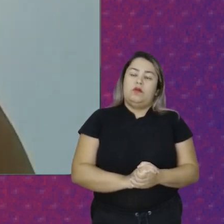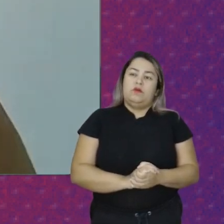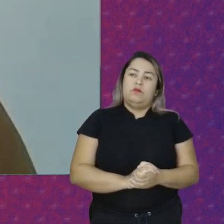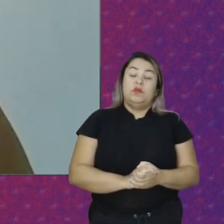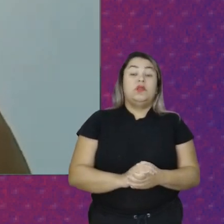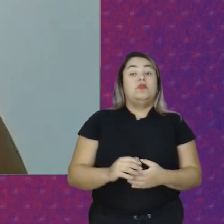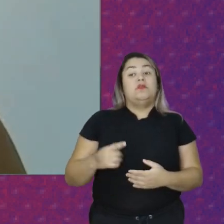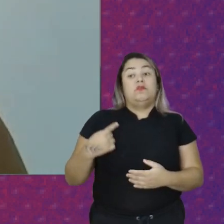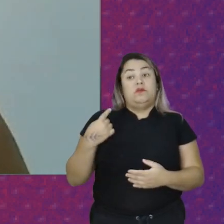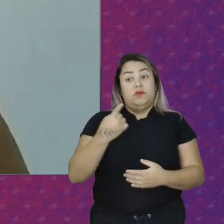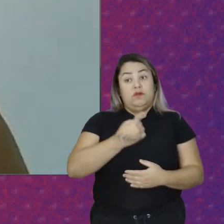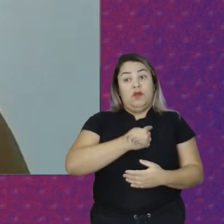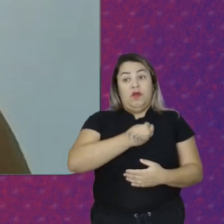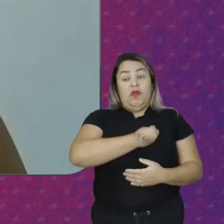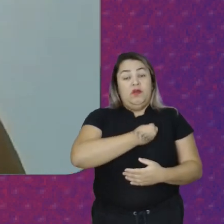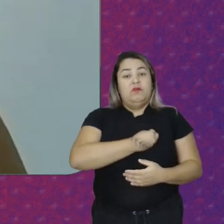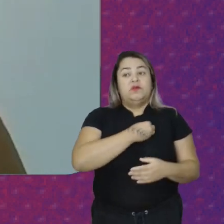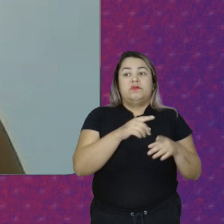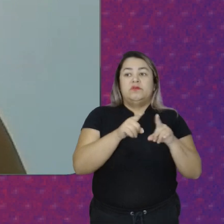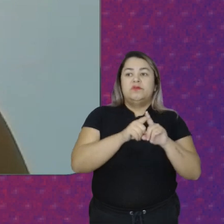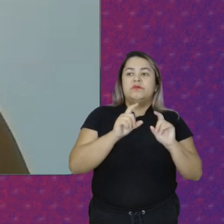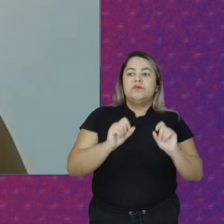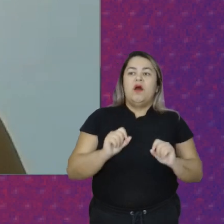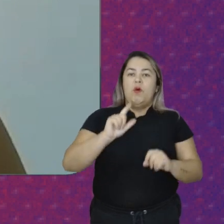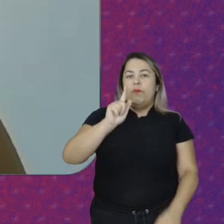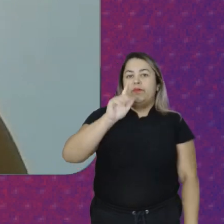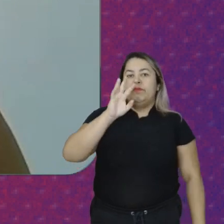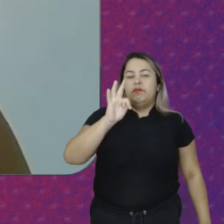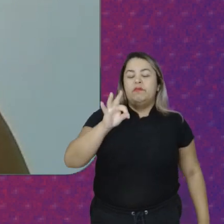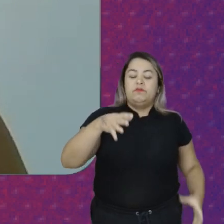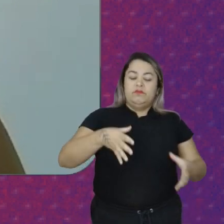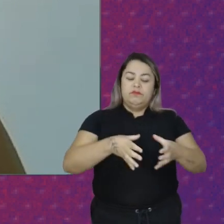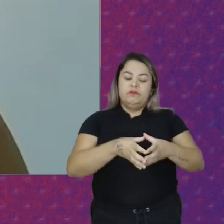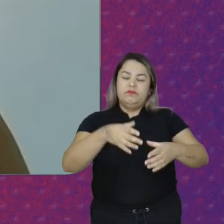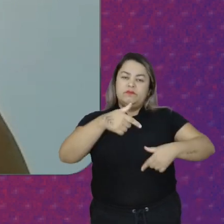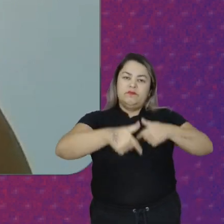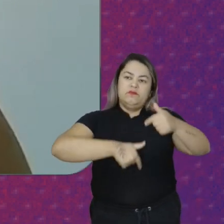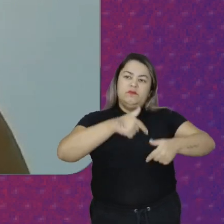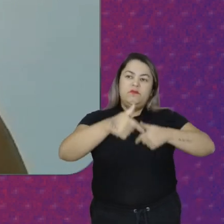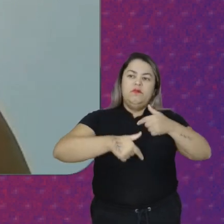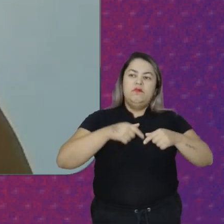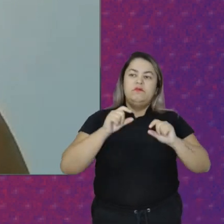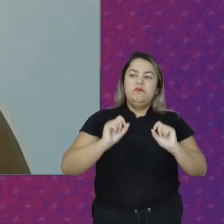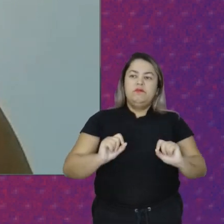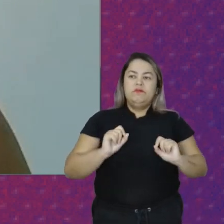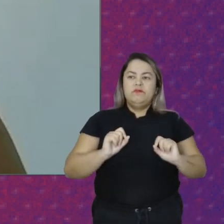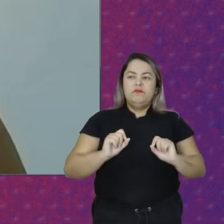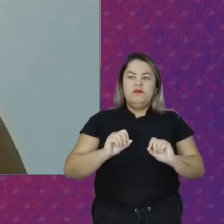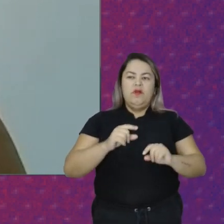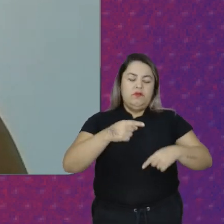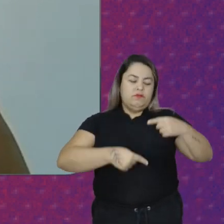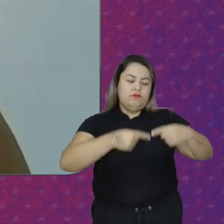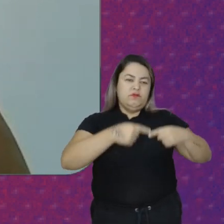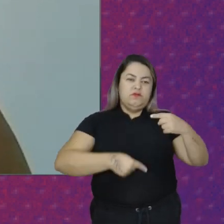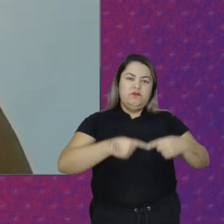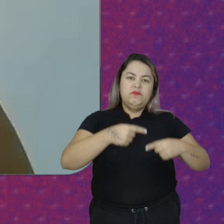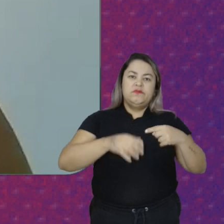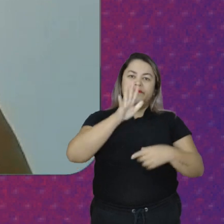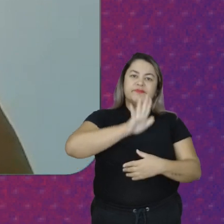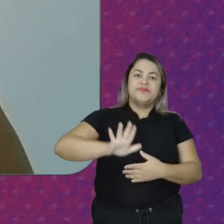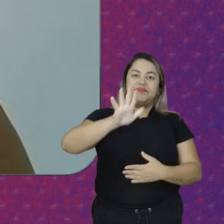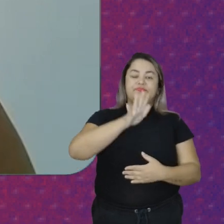E nós fazemos parte do GT, Grupo de Trabalho Interministerial, da Política Nacional de